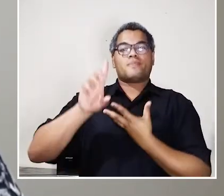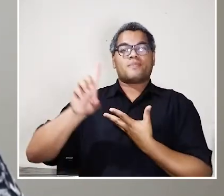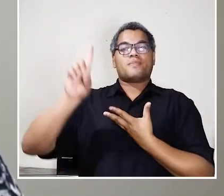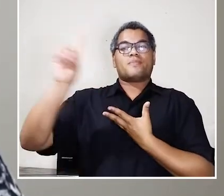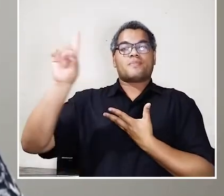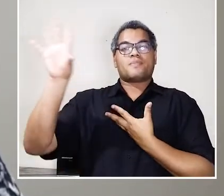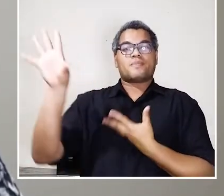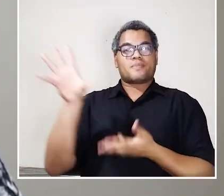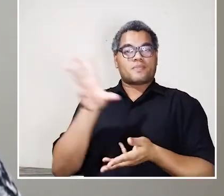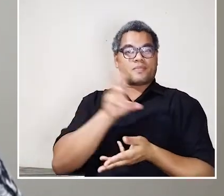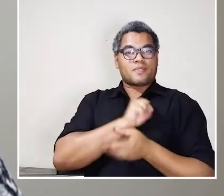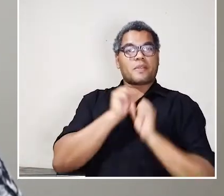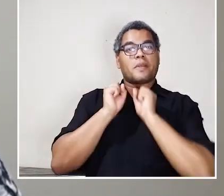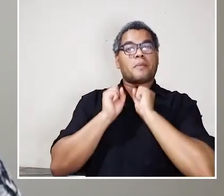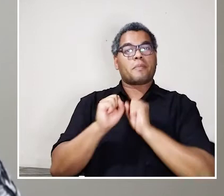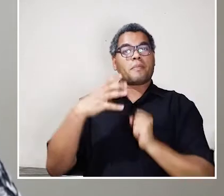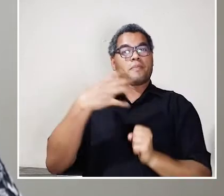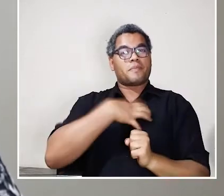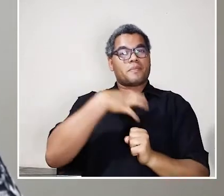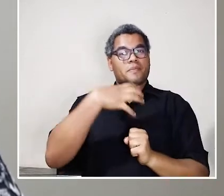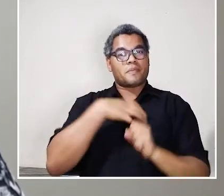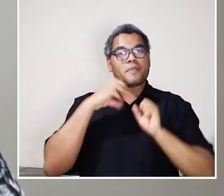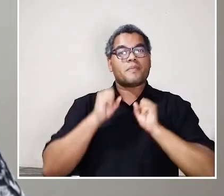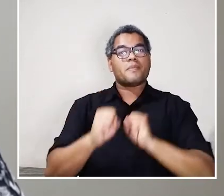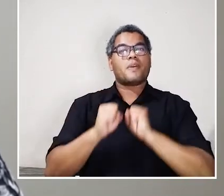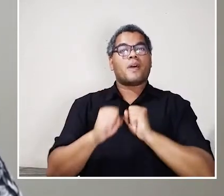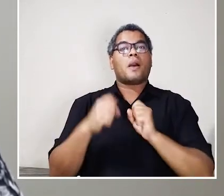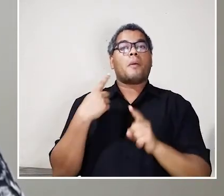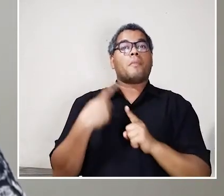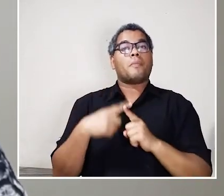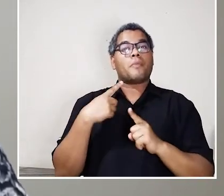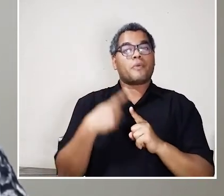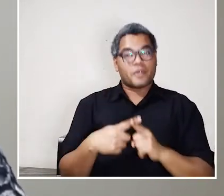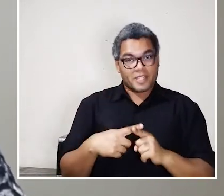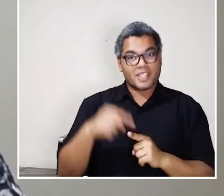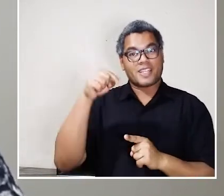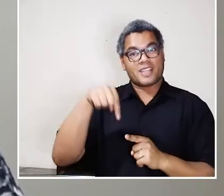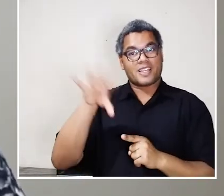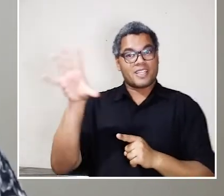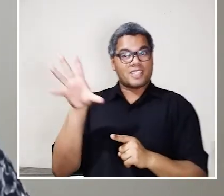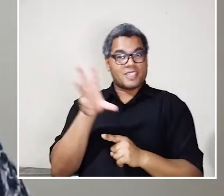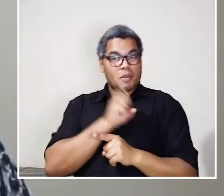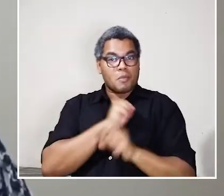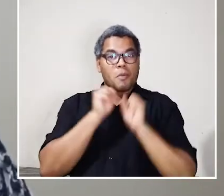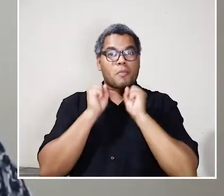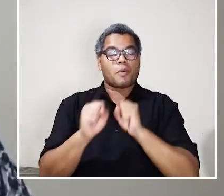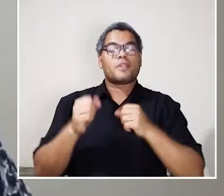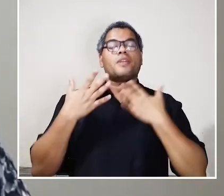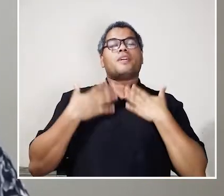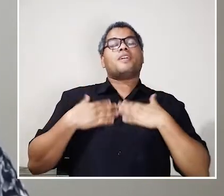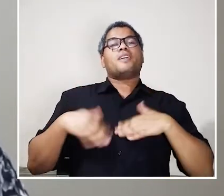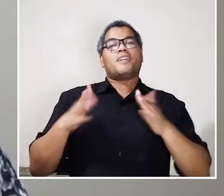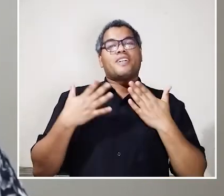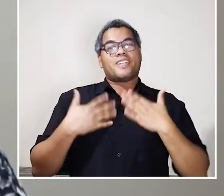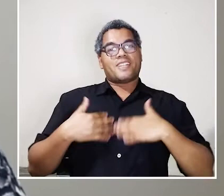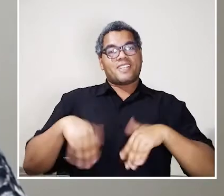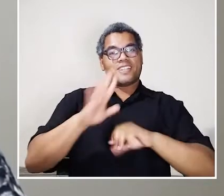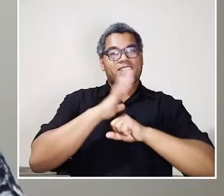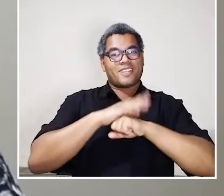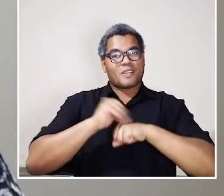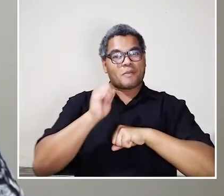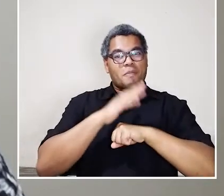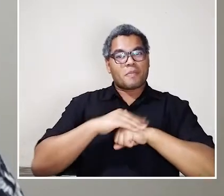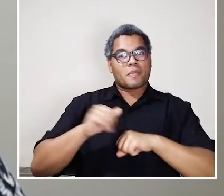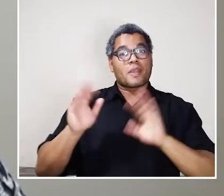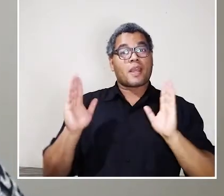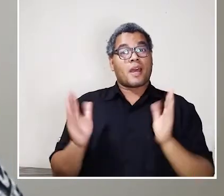pelo seu amor e podemos senti-lo, pois nele podemos descansar e ser